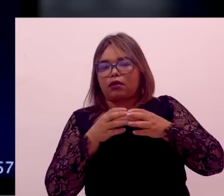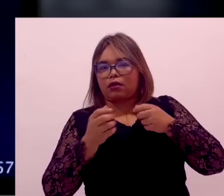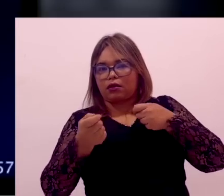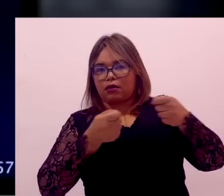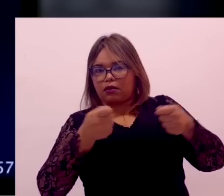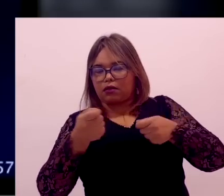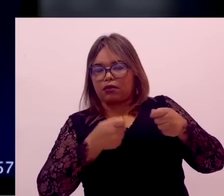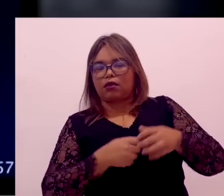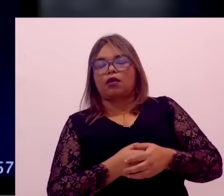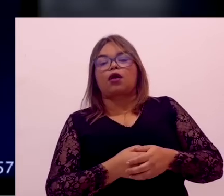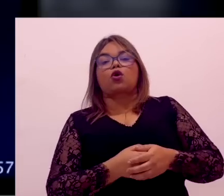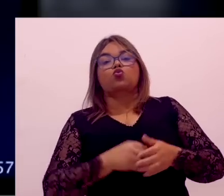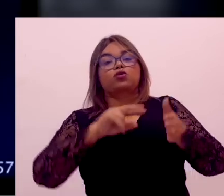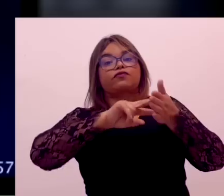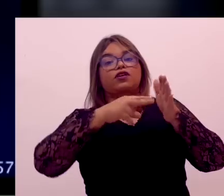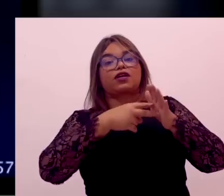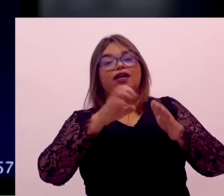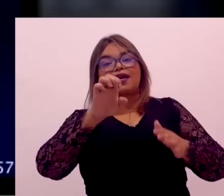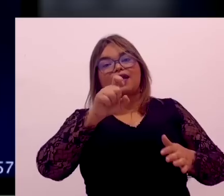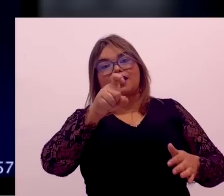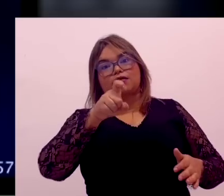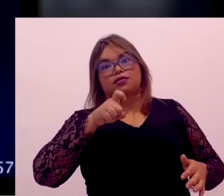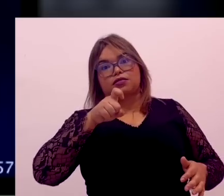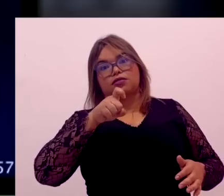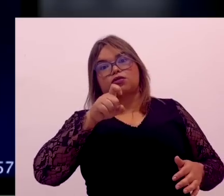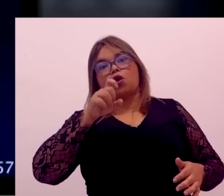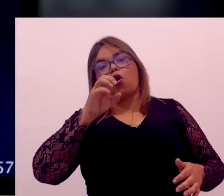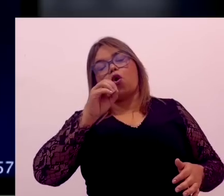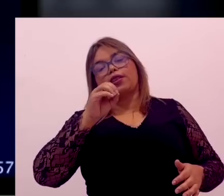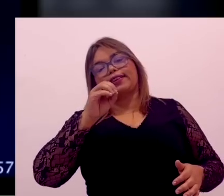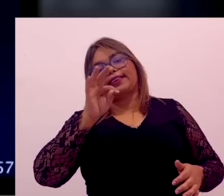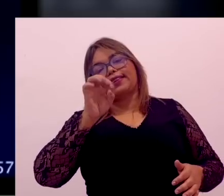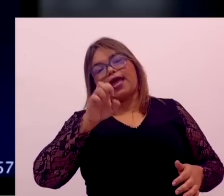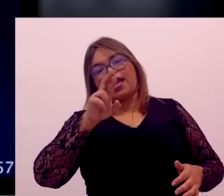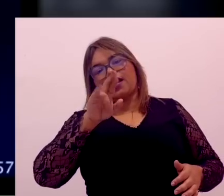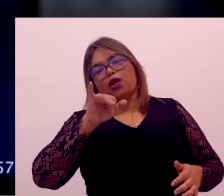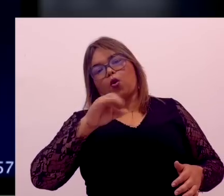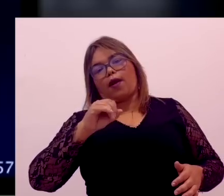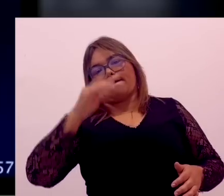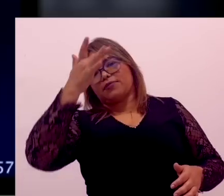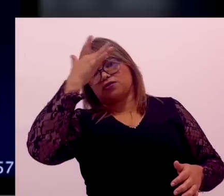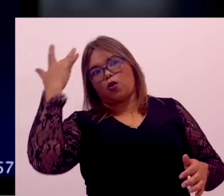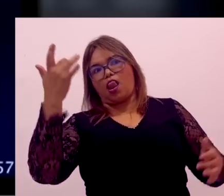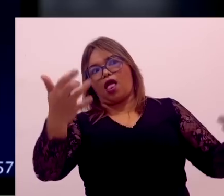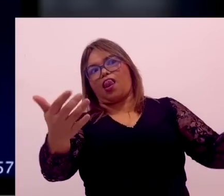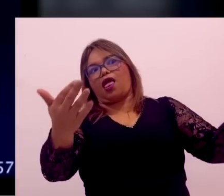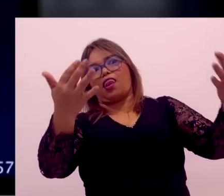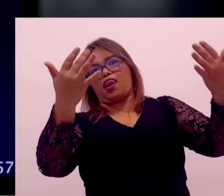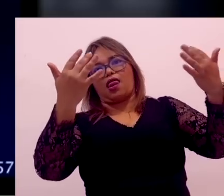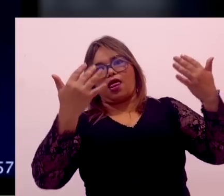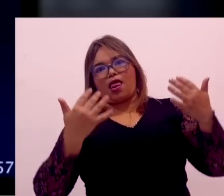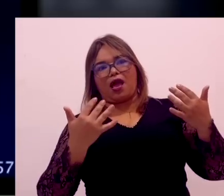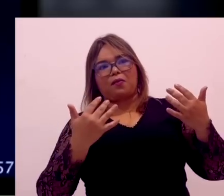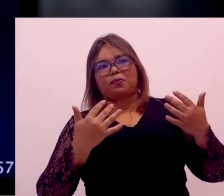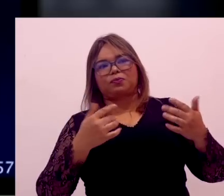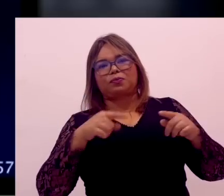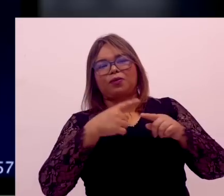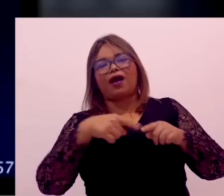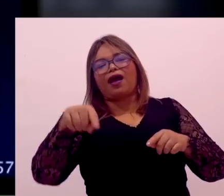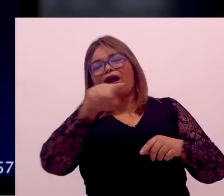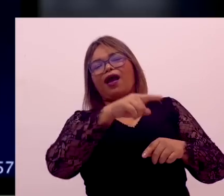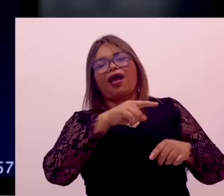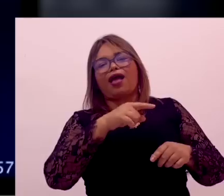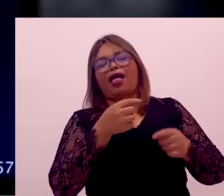a massa, os estúpidos, os não iniciados. Ele foi inventado ou modificado para dar uma satisfação